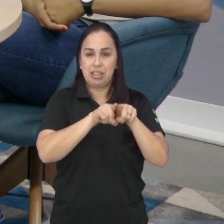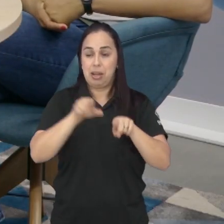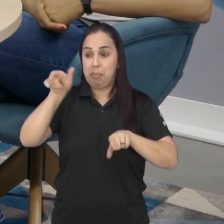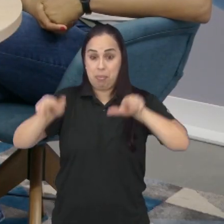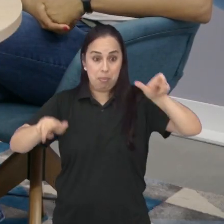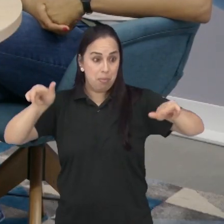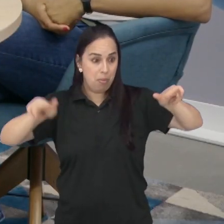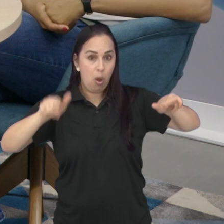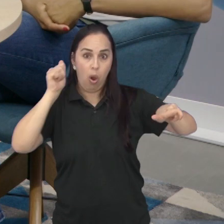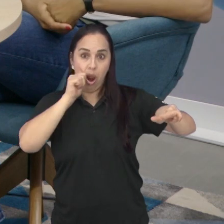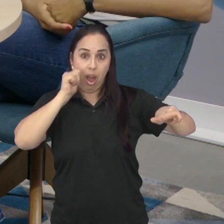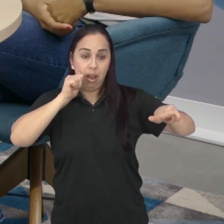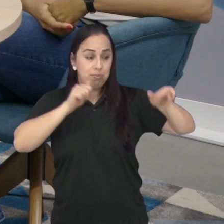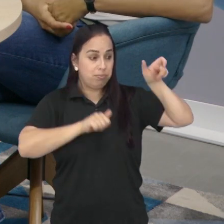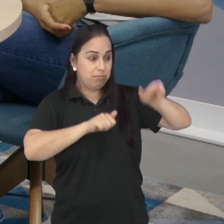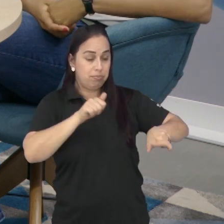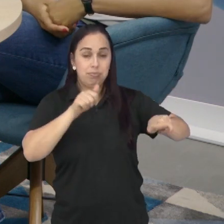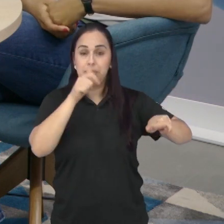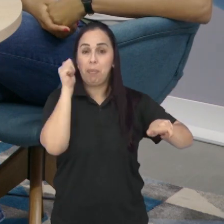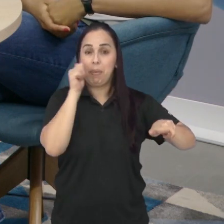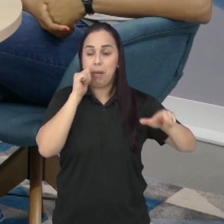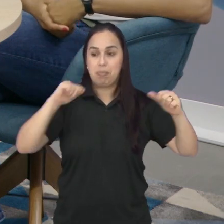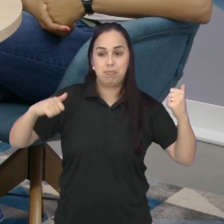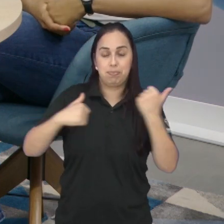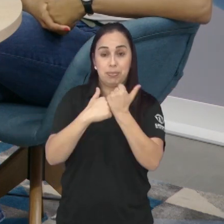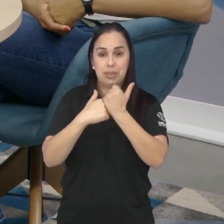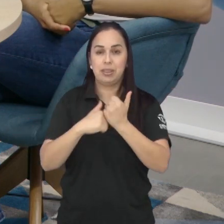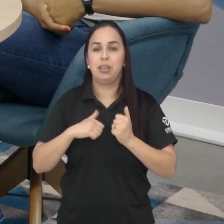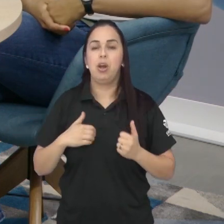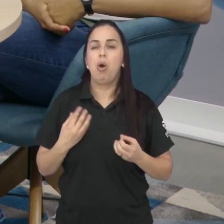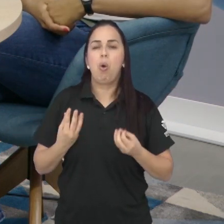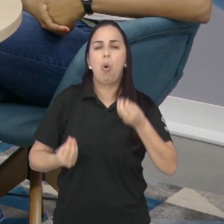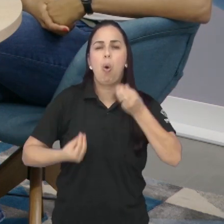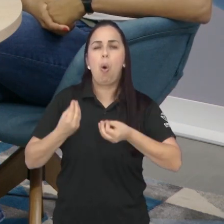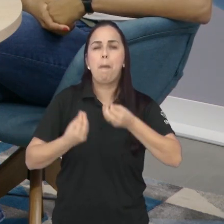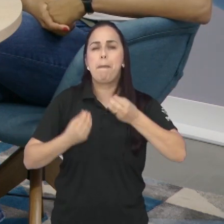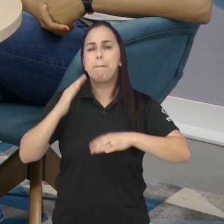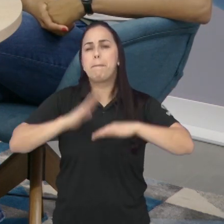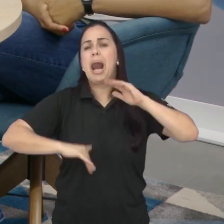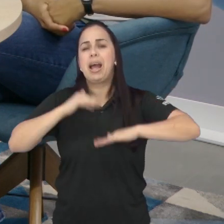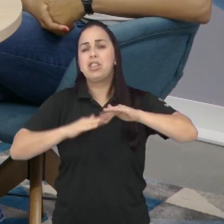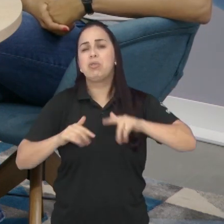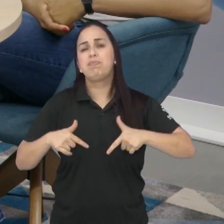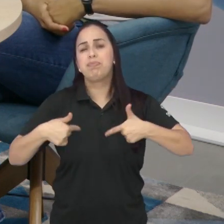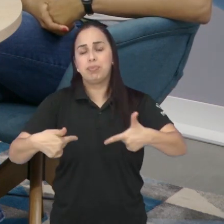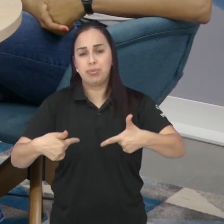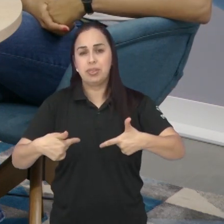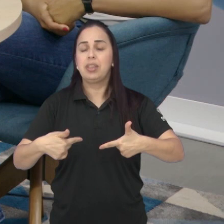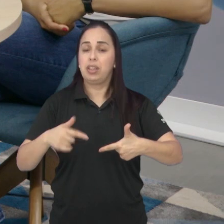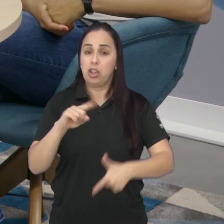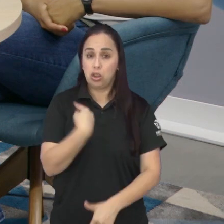a outra. A pergunta que não quer calar também, como praticar isso, né? Eu acho que cabe a todas nós mulheres também fazer